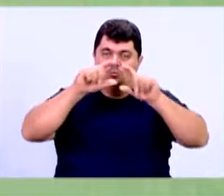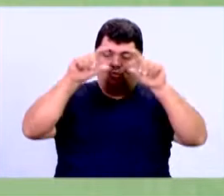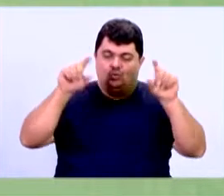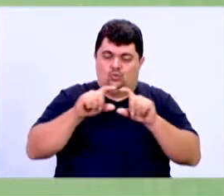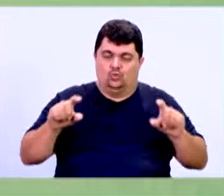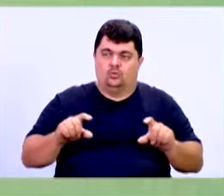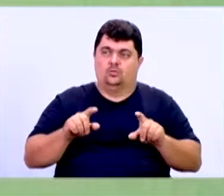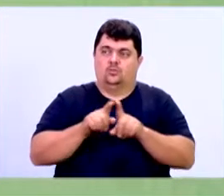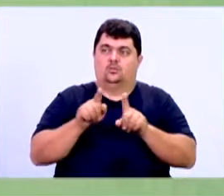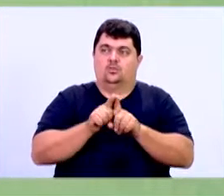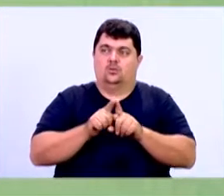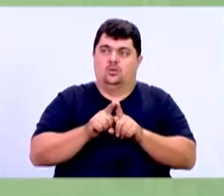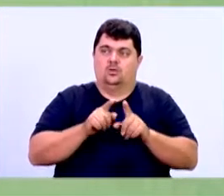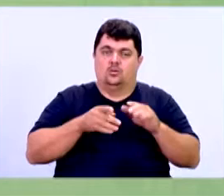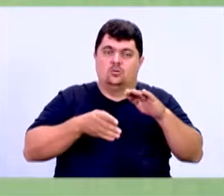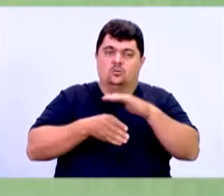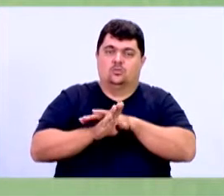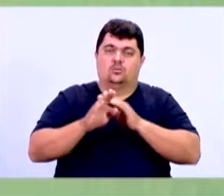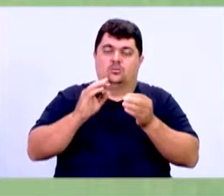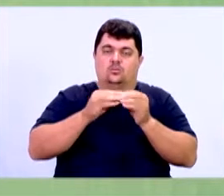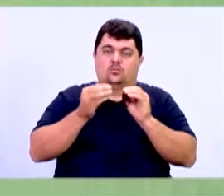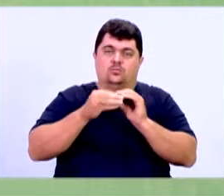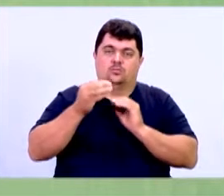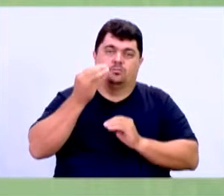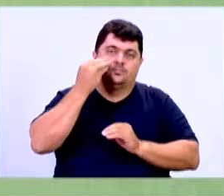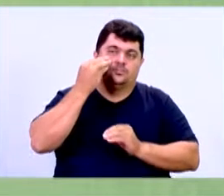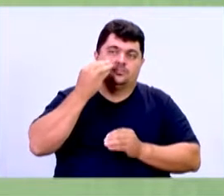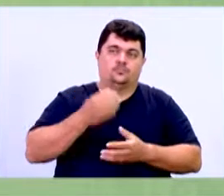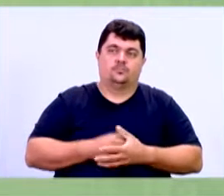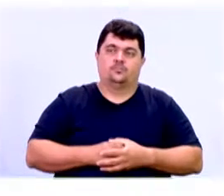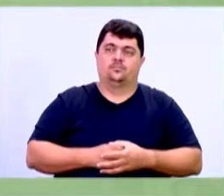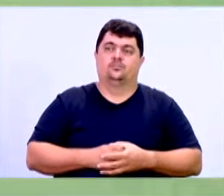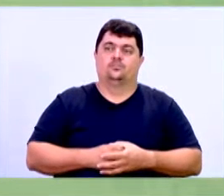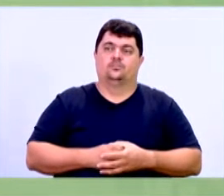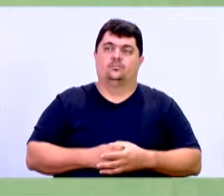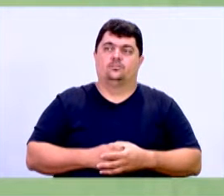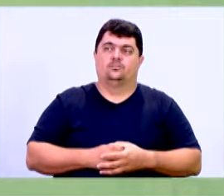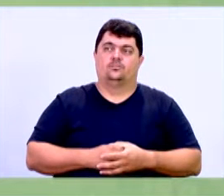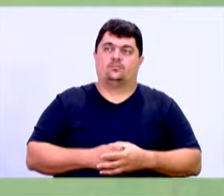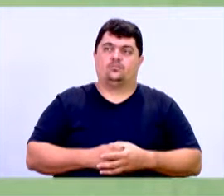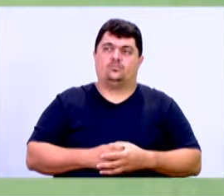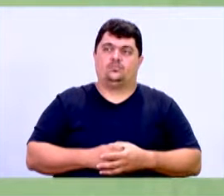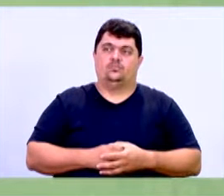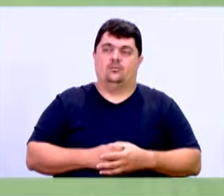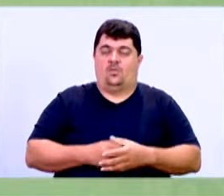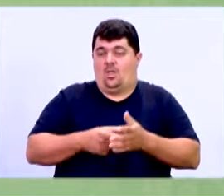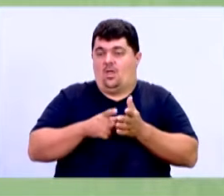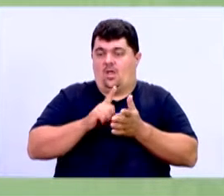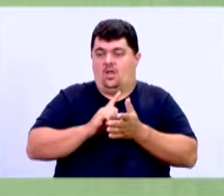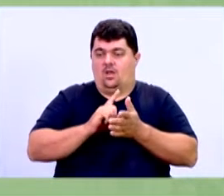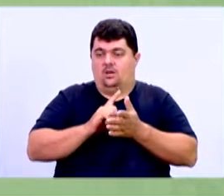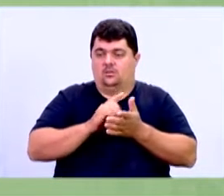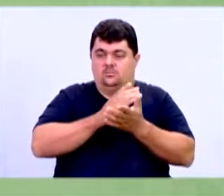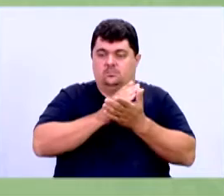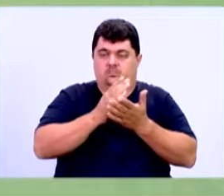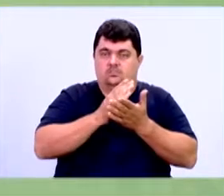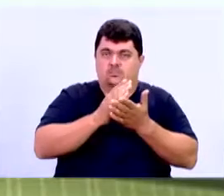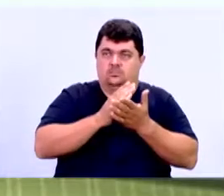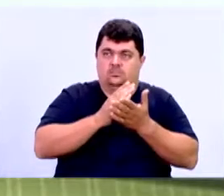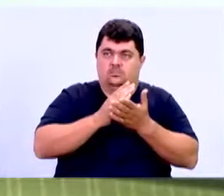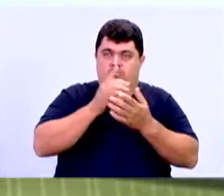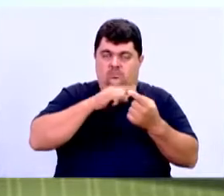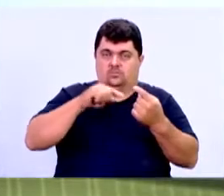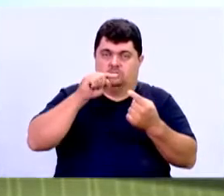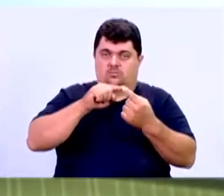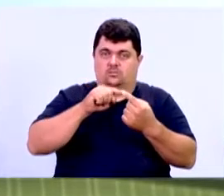e comandos de acesso ao banco de dados. Então, antes de iniciarmos o nosso foco,